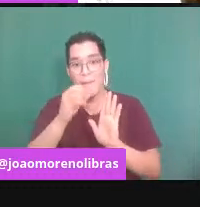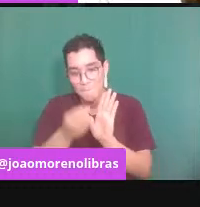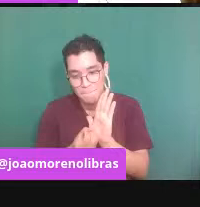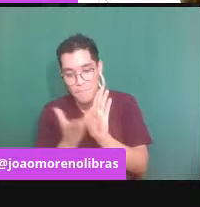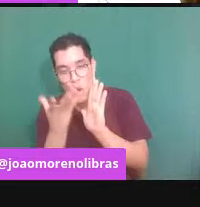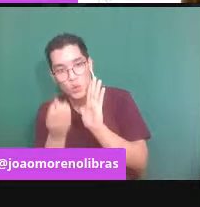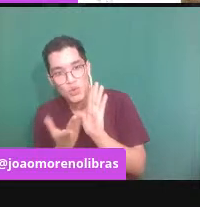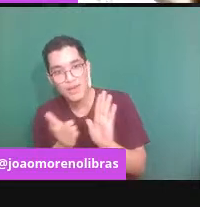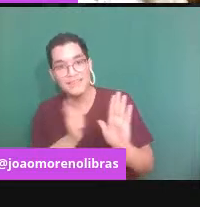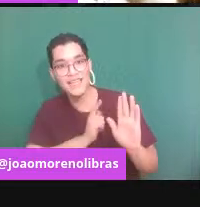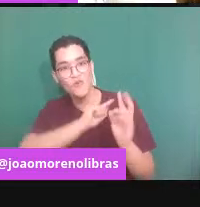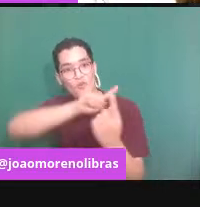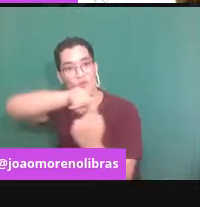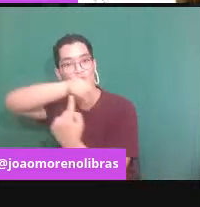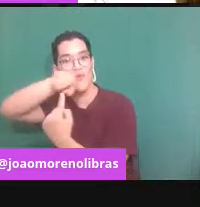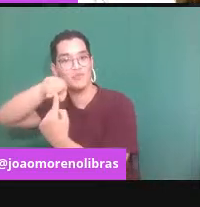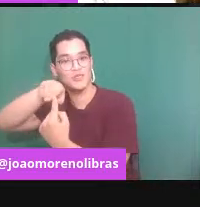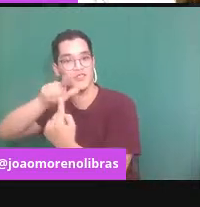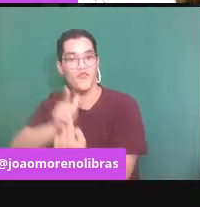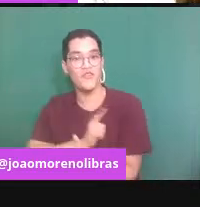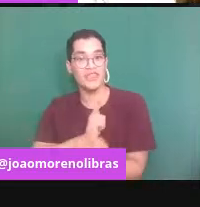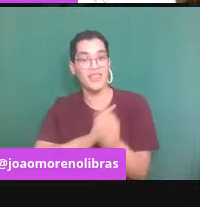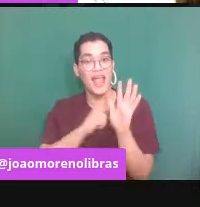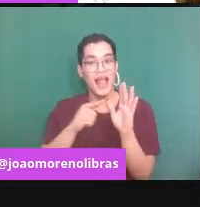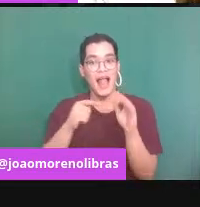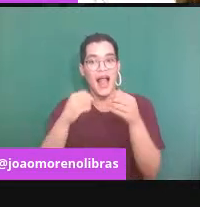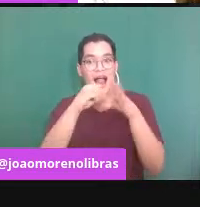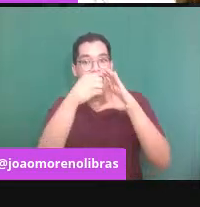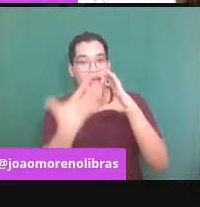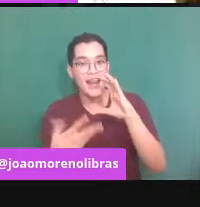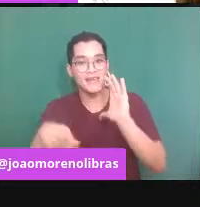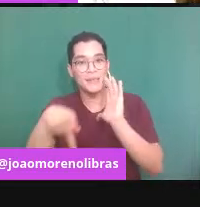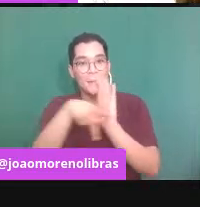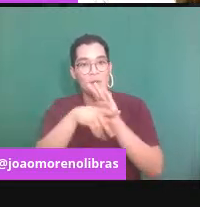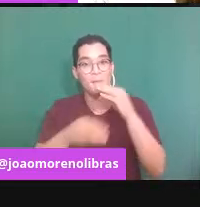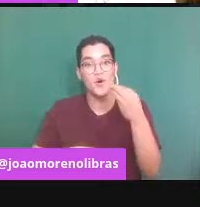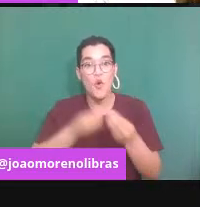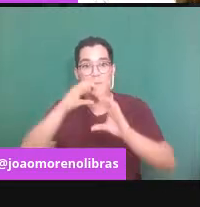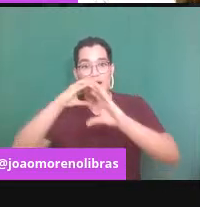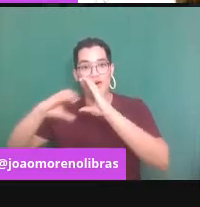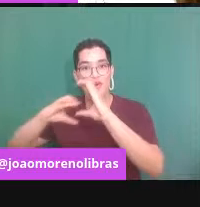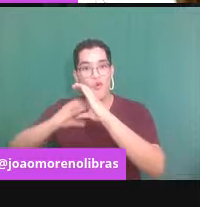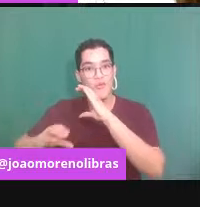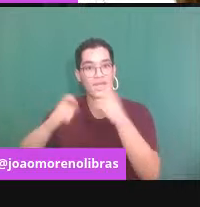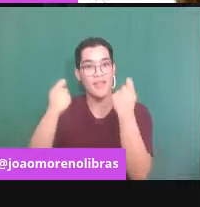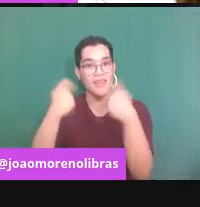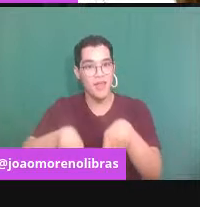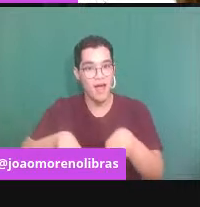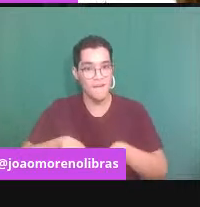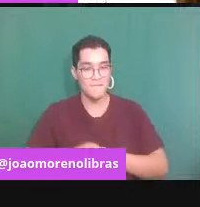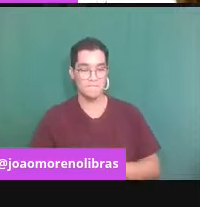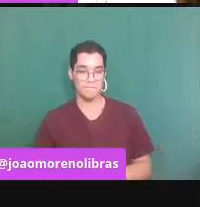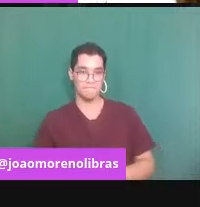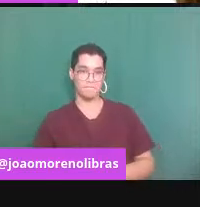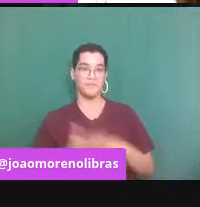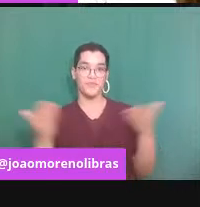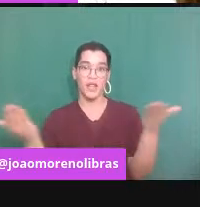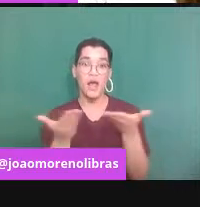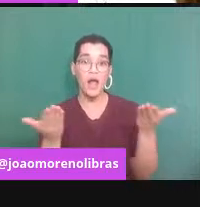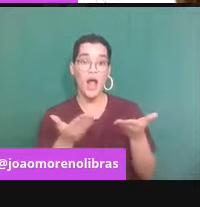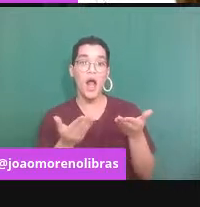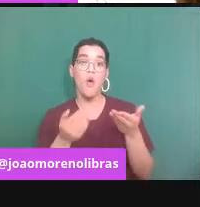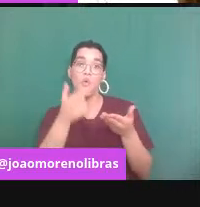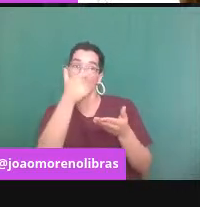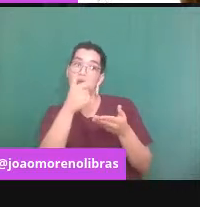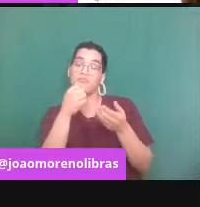considerar aspectos socioculturais, interacionais e cognitivos. Aqui eu abro até um parênteses para dizer que, por isso